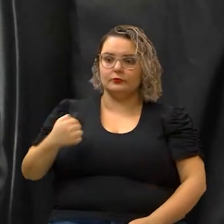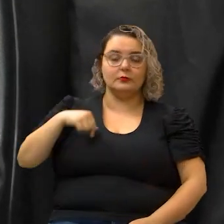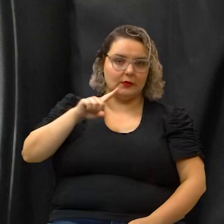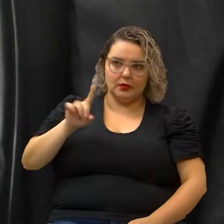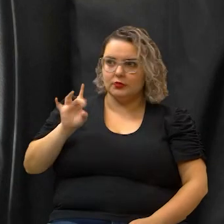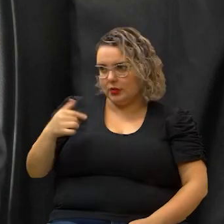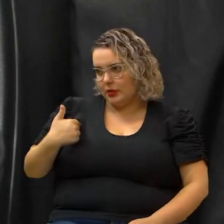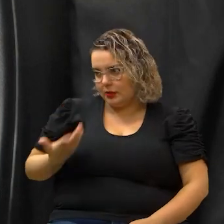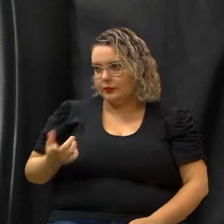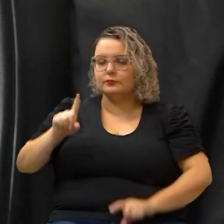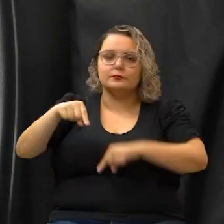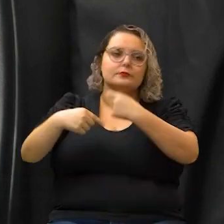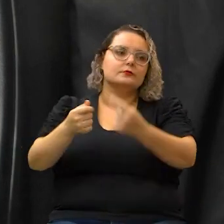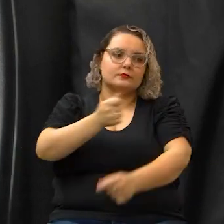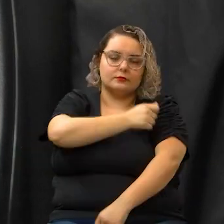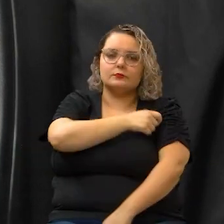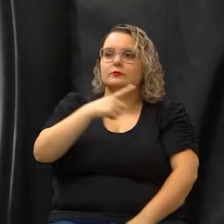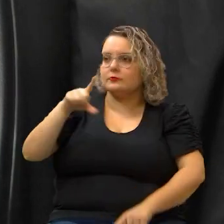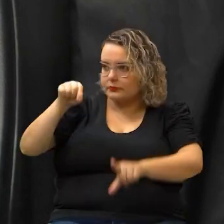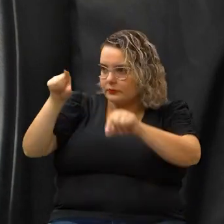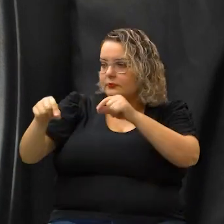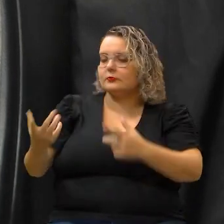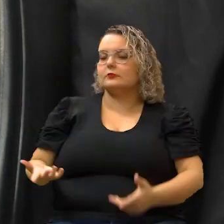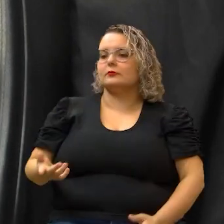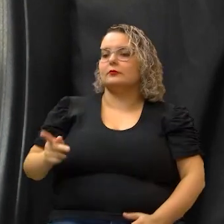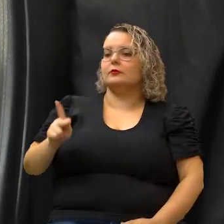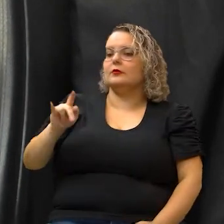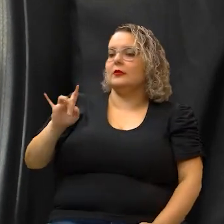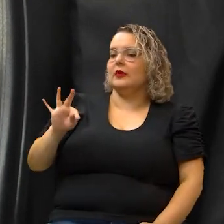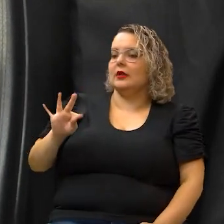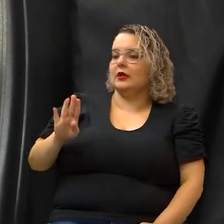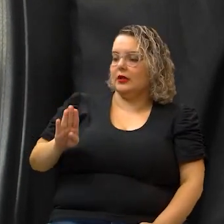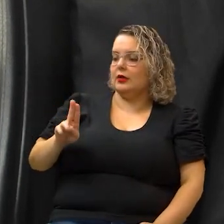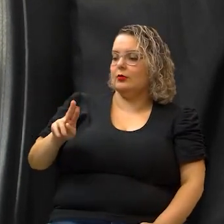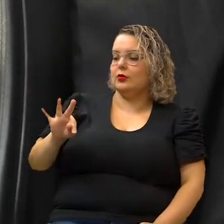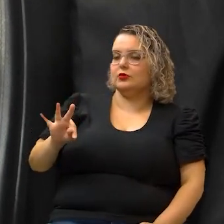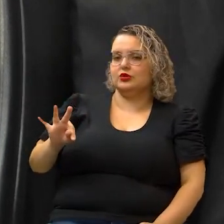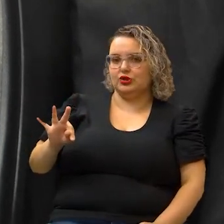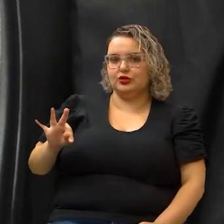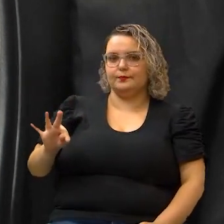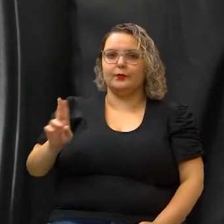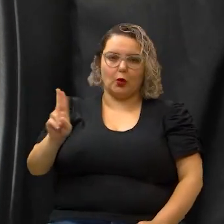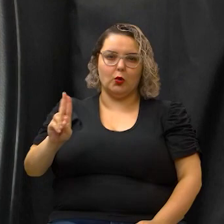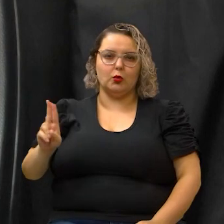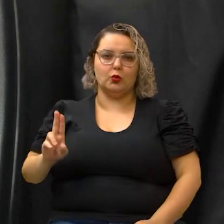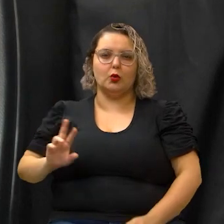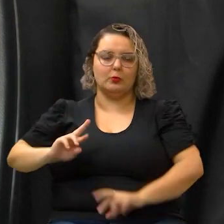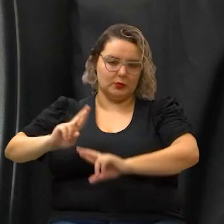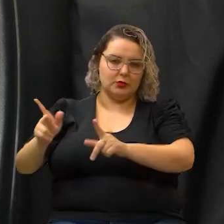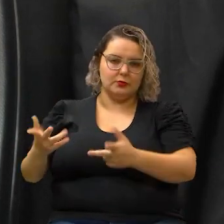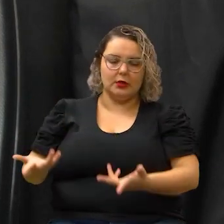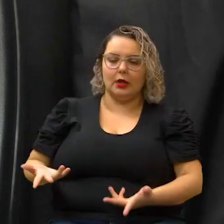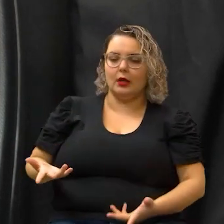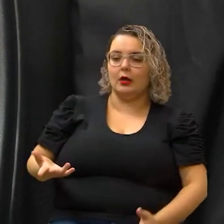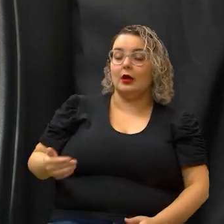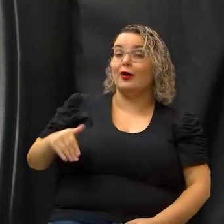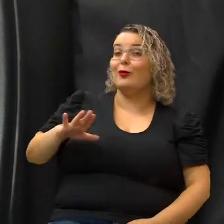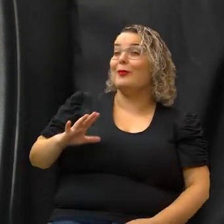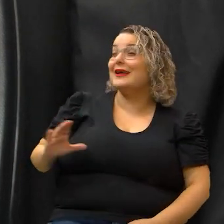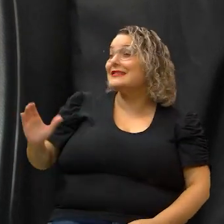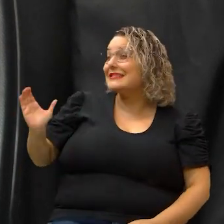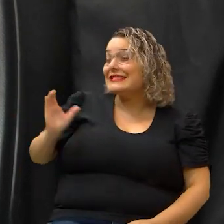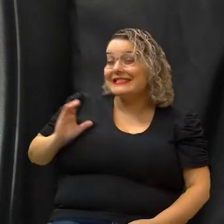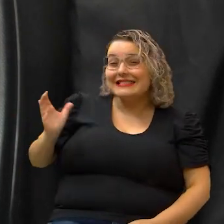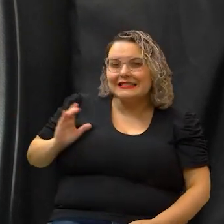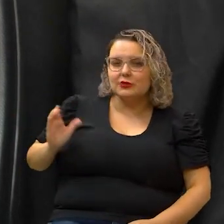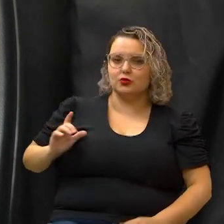só eu, foram outros alunos escolhidos também. E eu fiquei num kibbutz chamado Afkin. Era o 2º kibbutz mais rico de